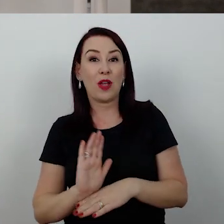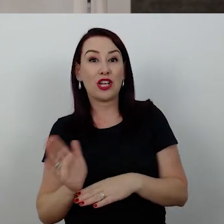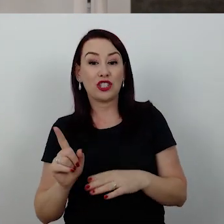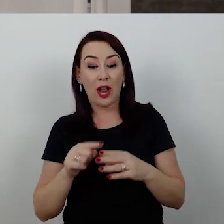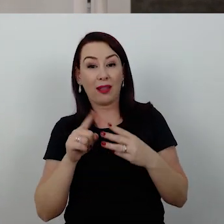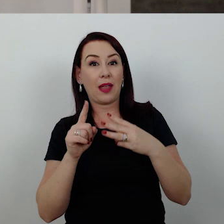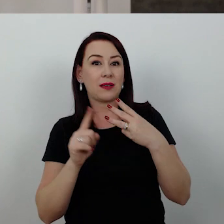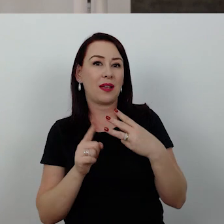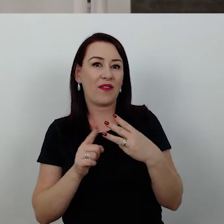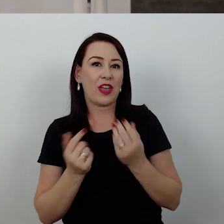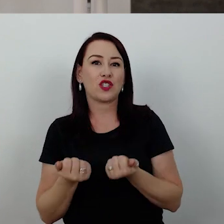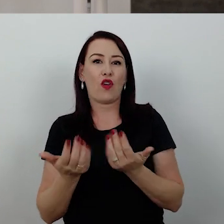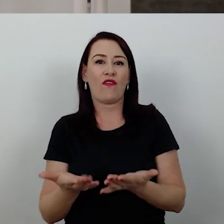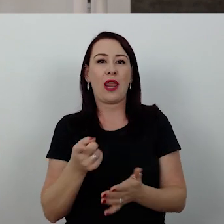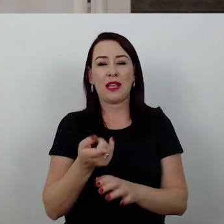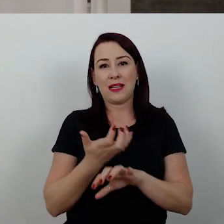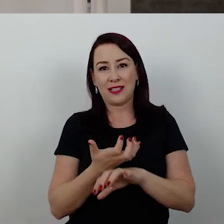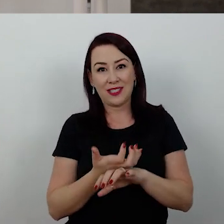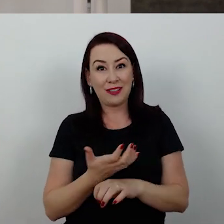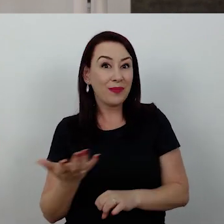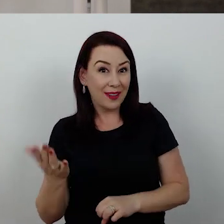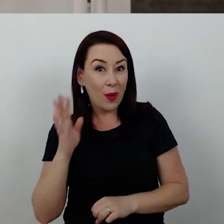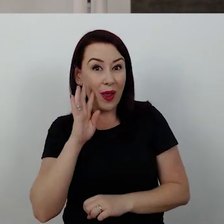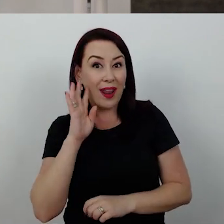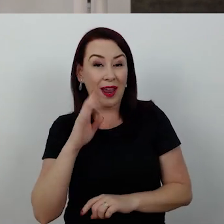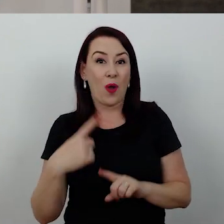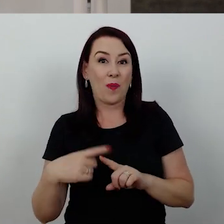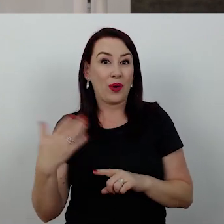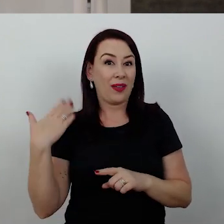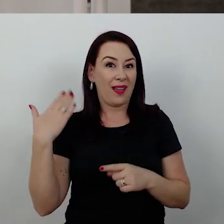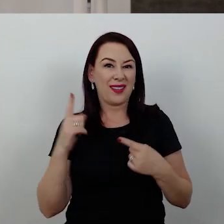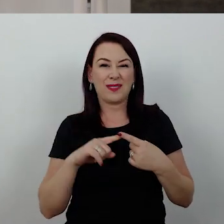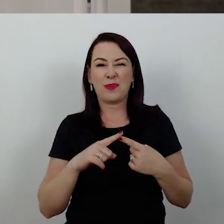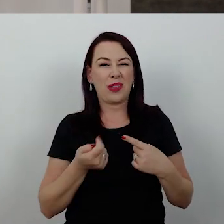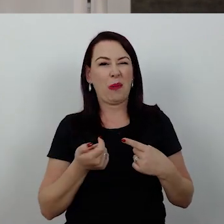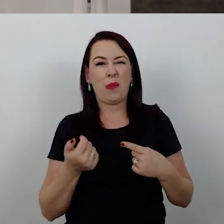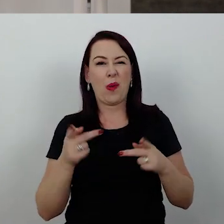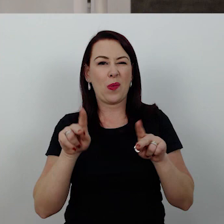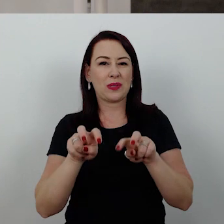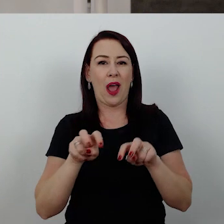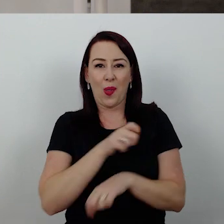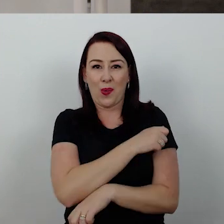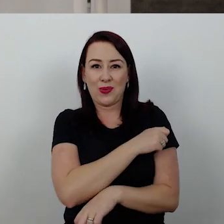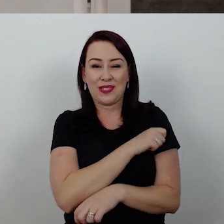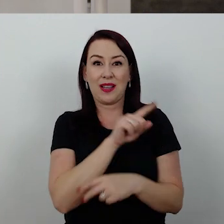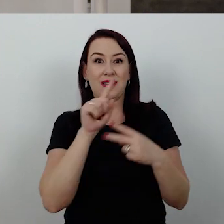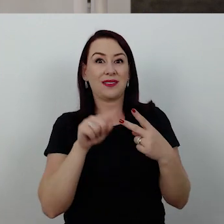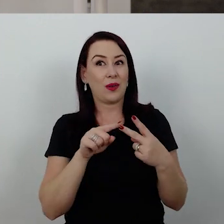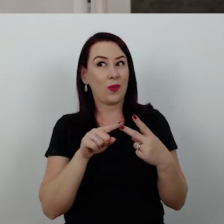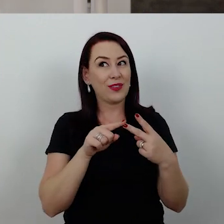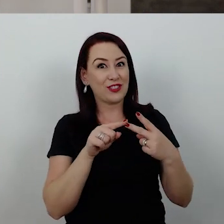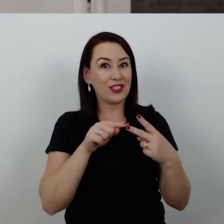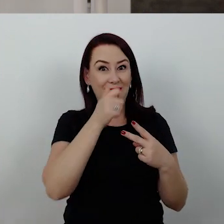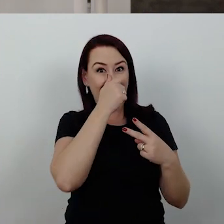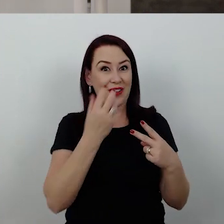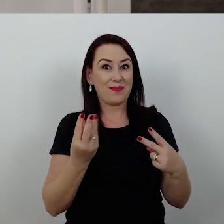essa disciplina. Então, eu fico, caramba, que legal. E aí é massa, porque a primeira vez tinha poucas pessoas na turma. Na segunda, no outro semestre, já